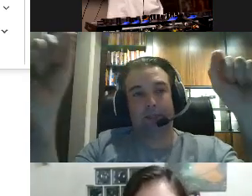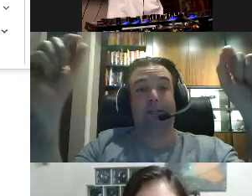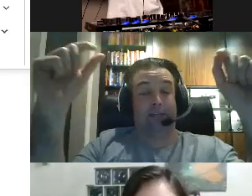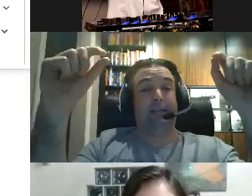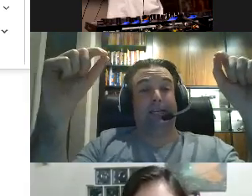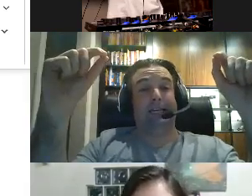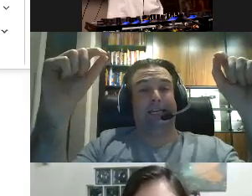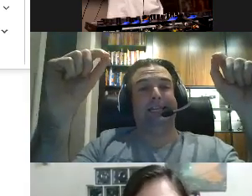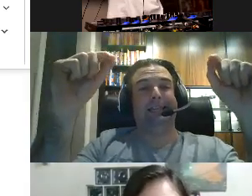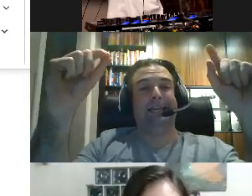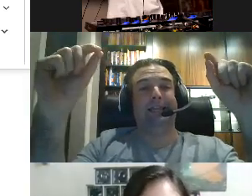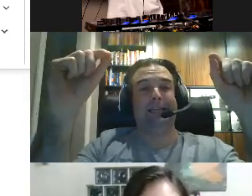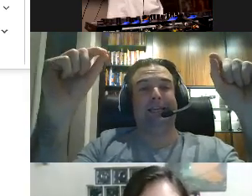Tá.